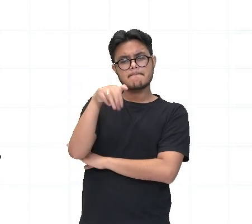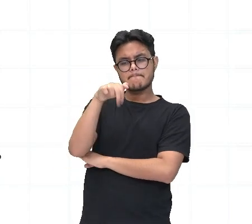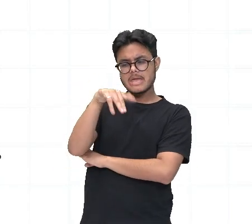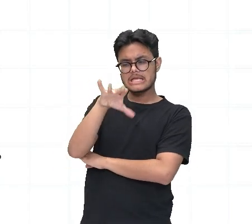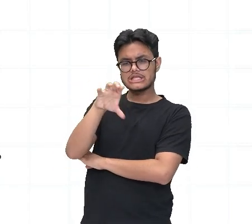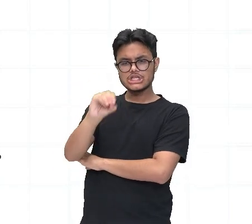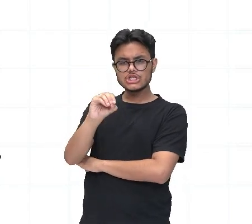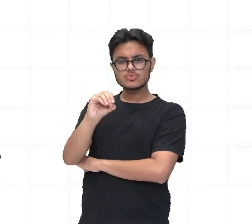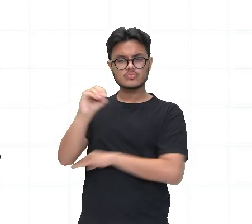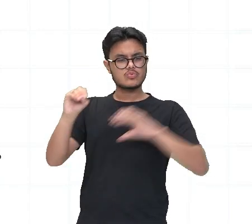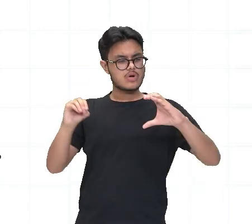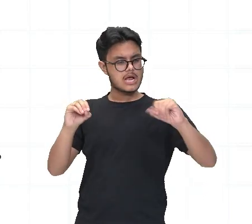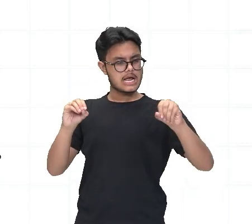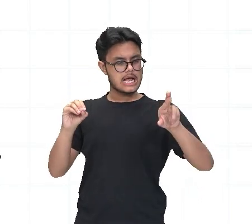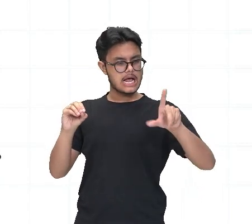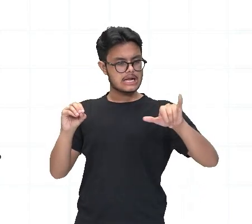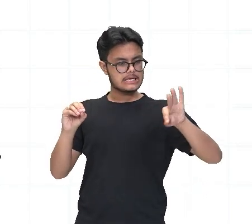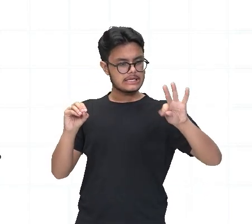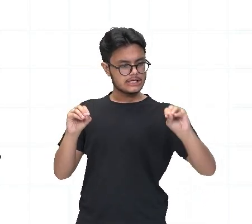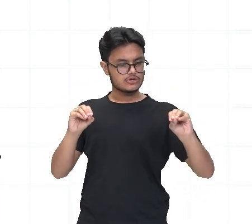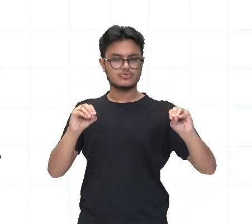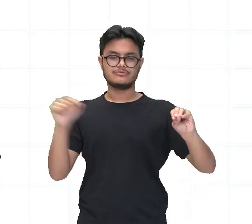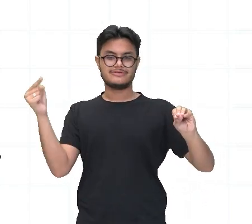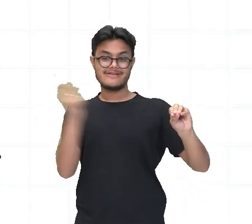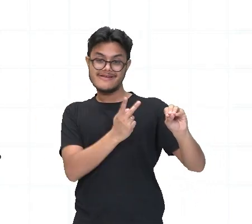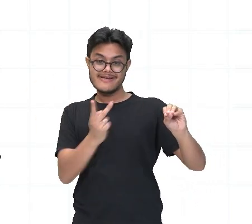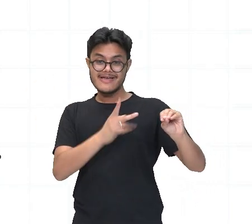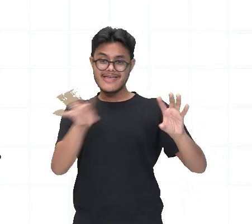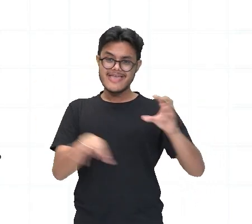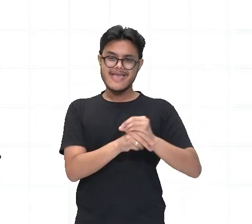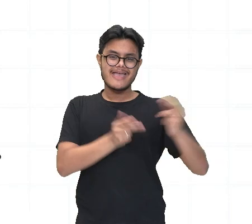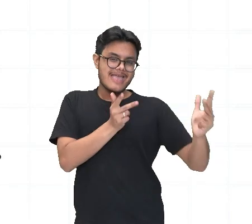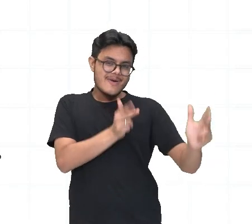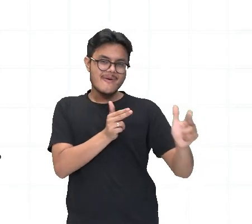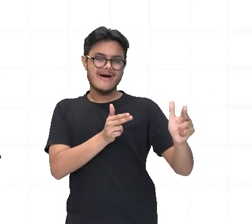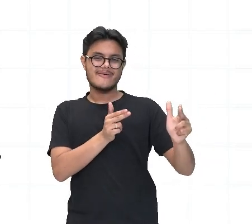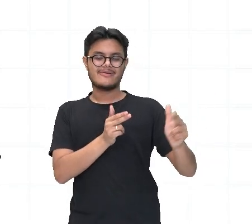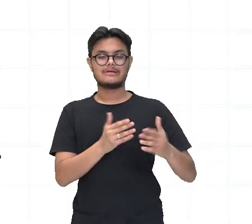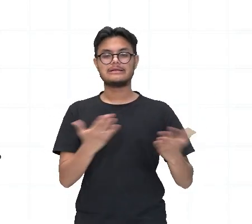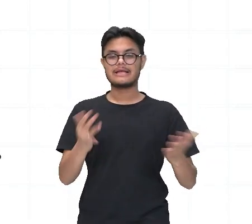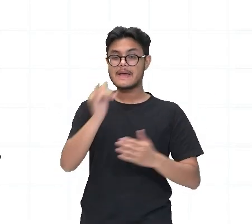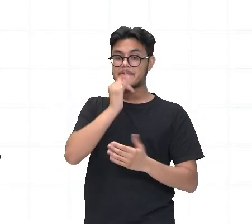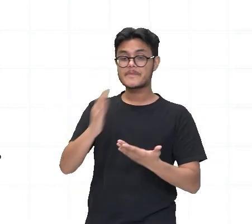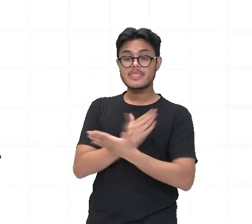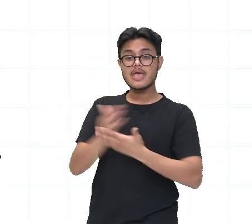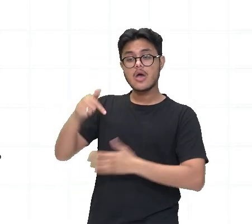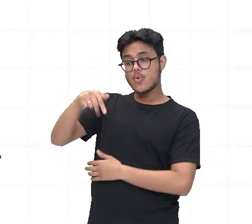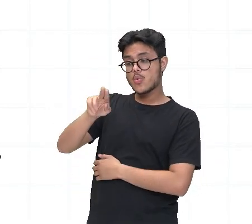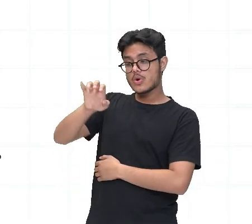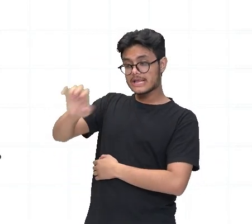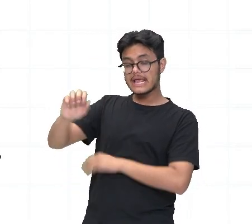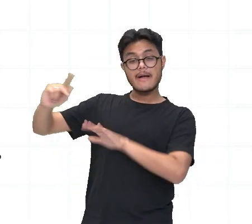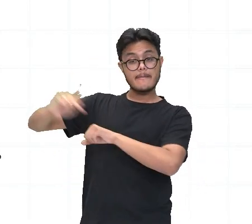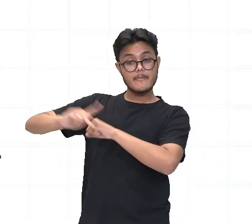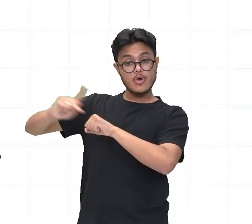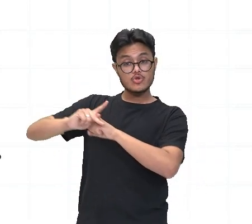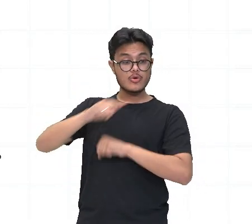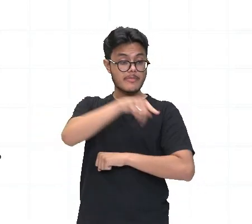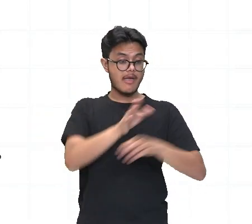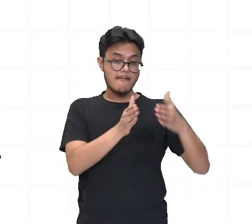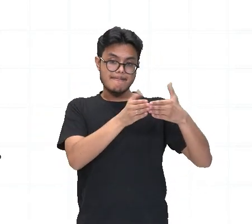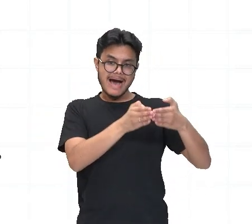a Carlito, quando nós vimos também, por exemplo, o que em referência ao